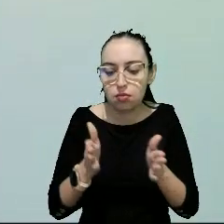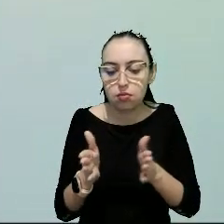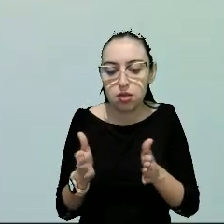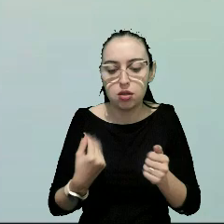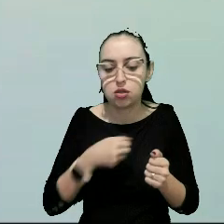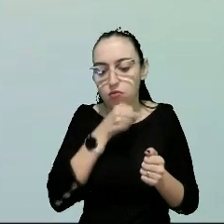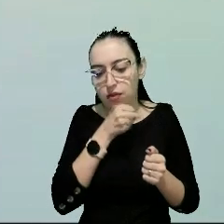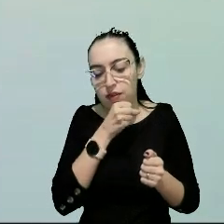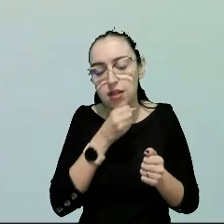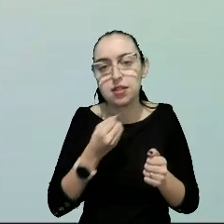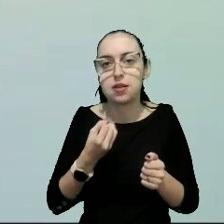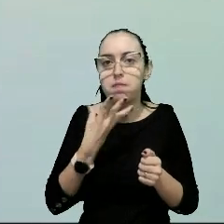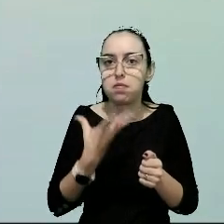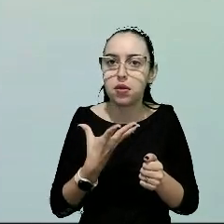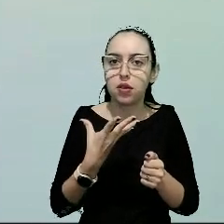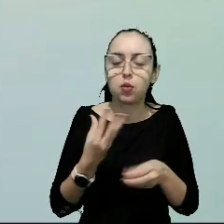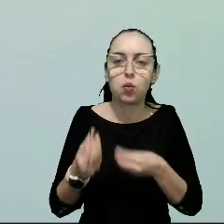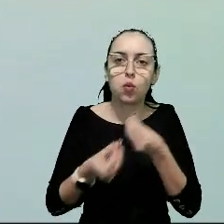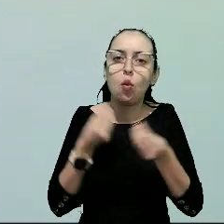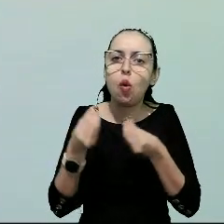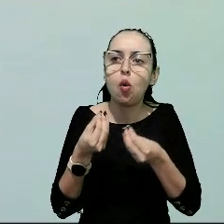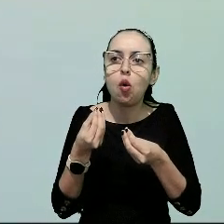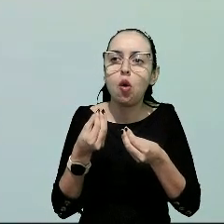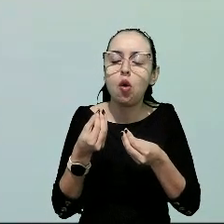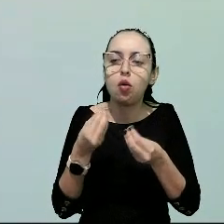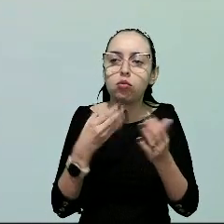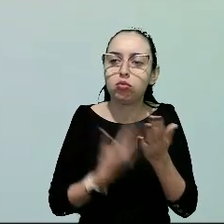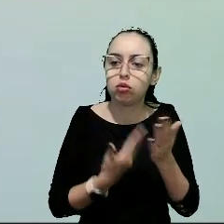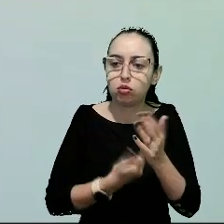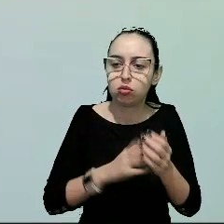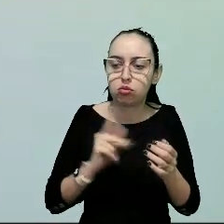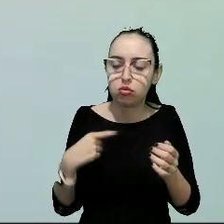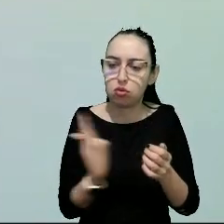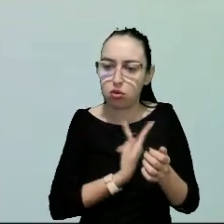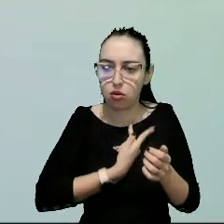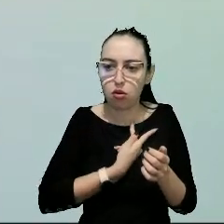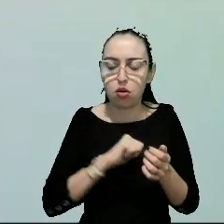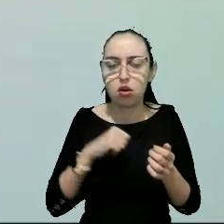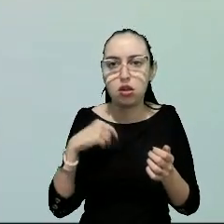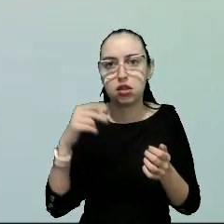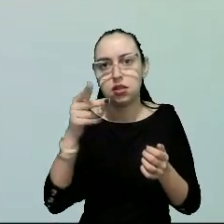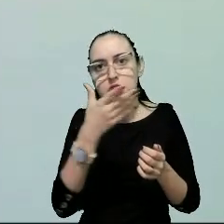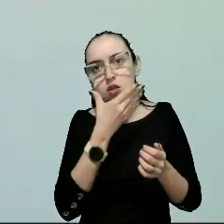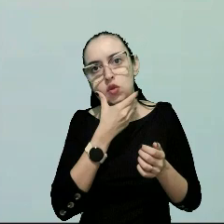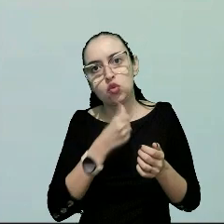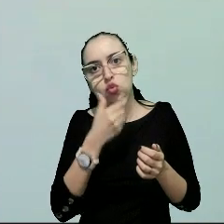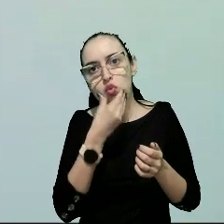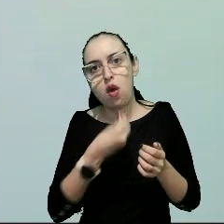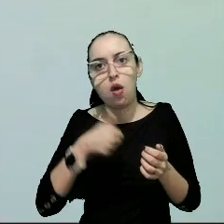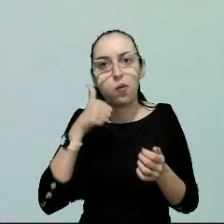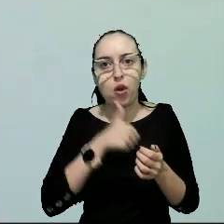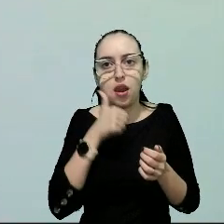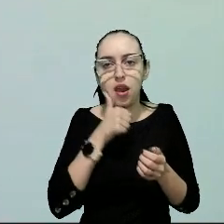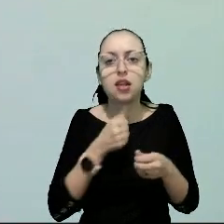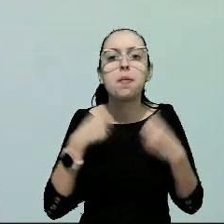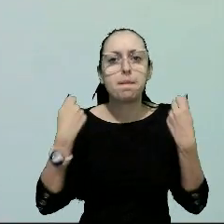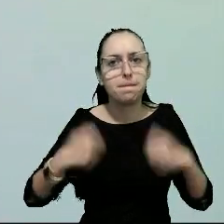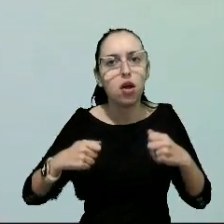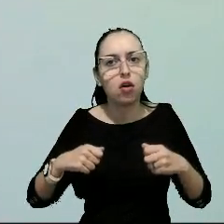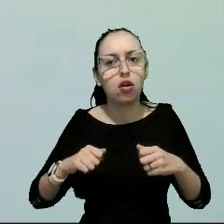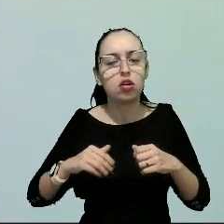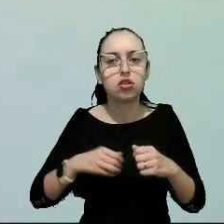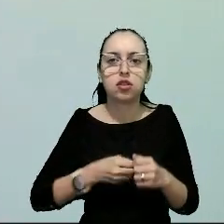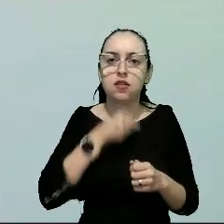bem. Eu quero estudar como nós, homens e mulheres, podemos envelhecer com